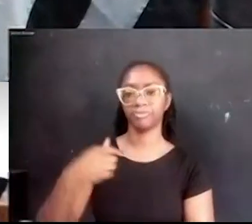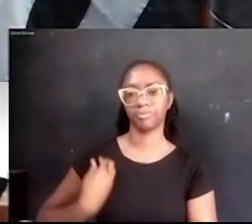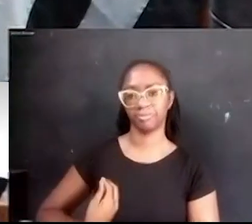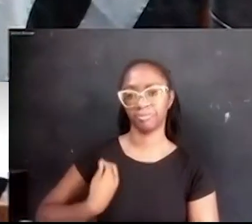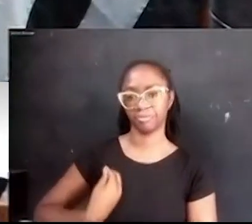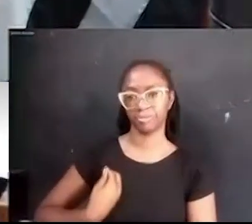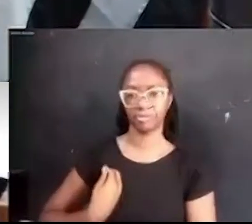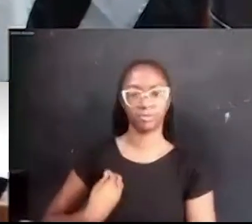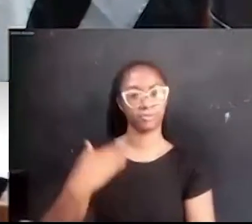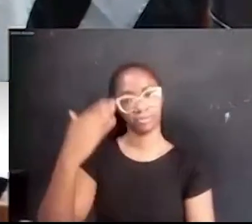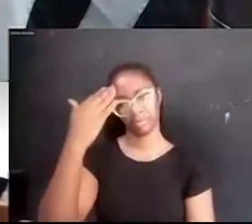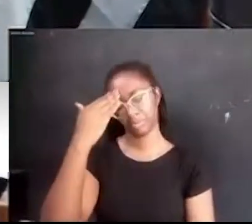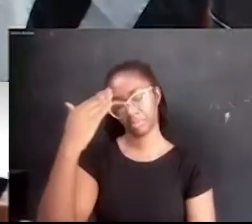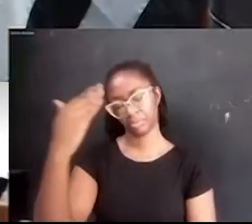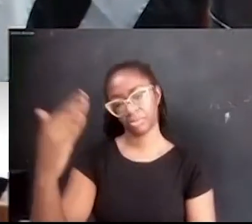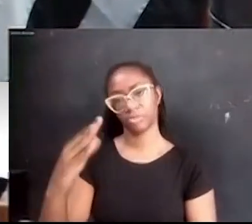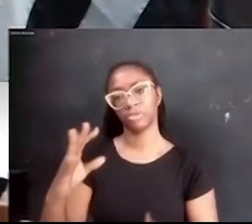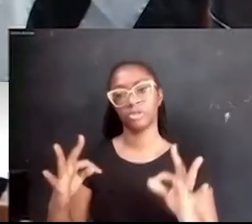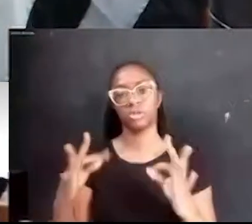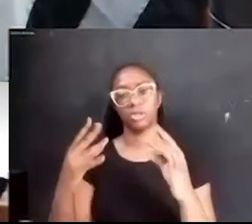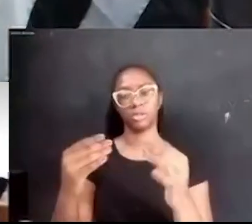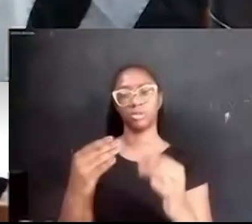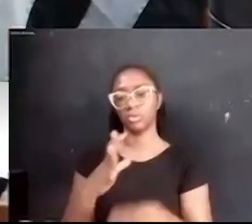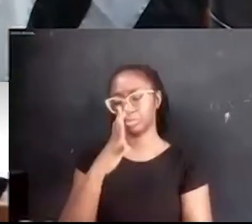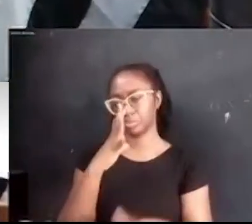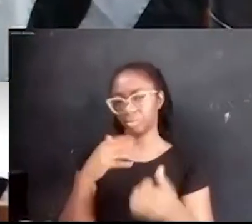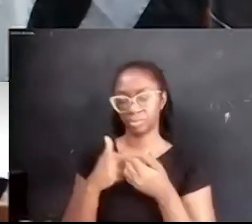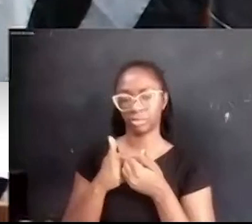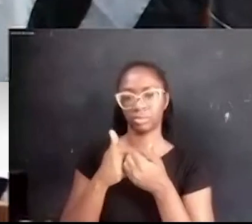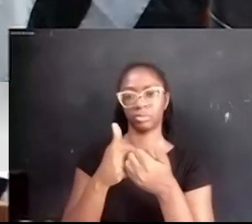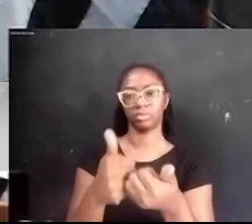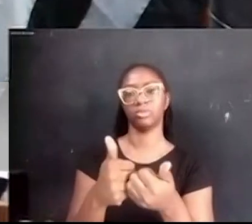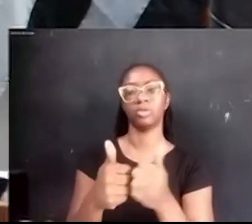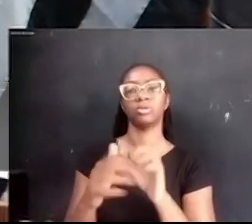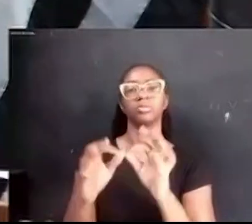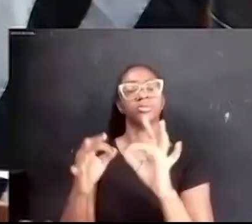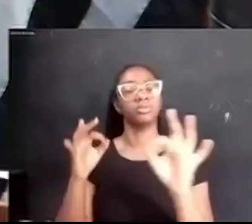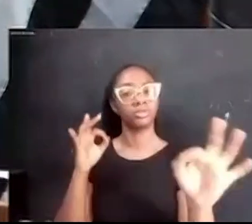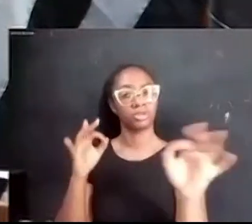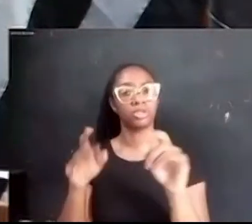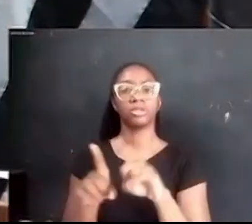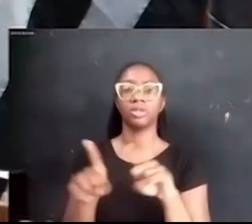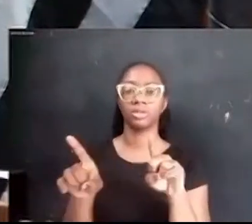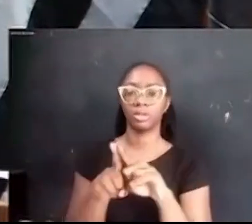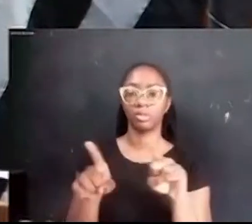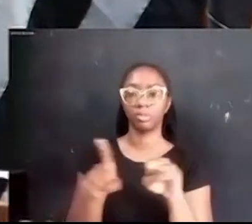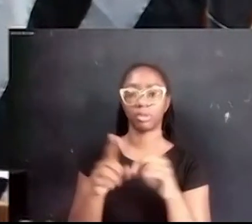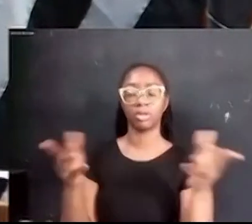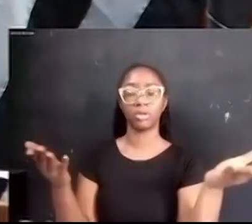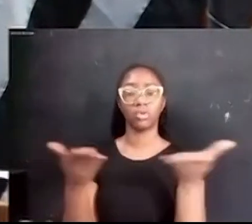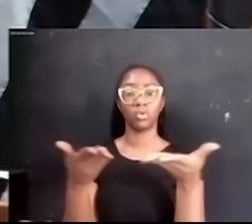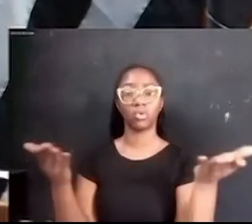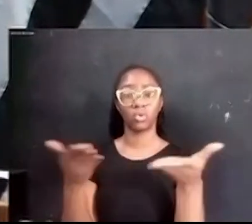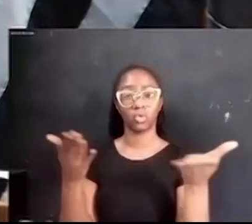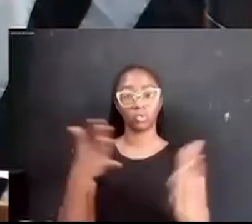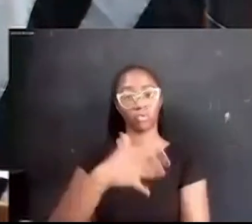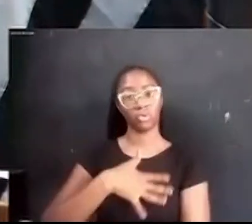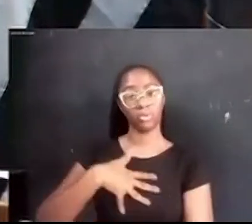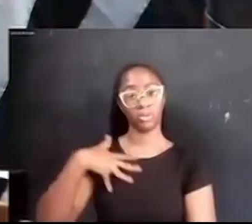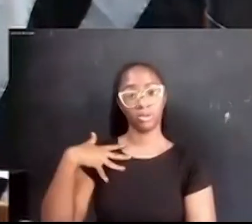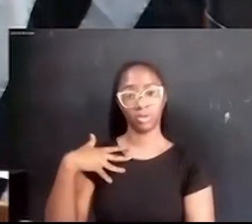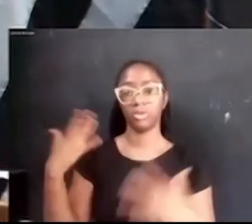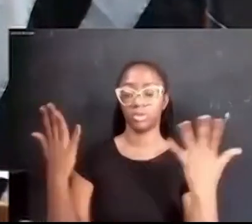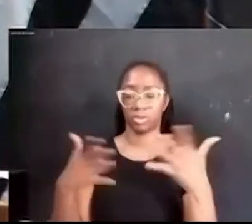e também a todos que nos acompanham online, né? Hoje nós temos um privilégio